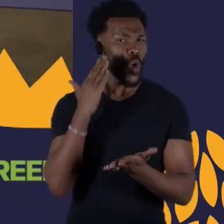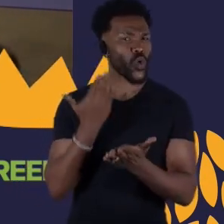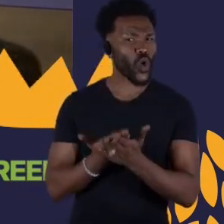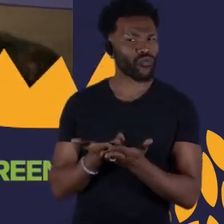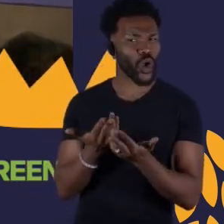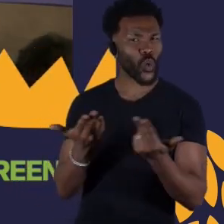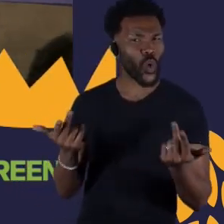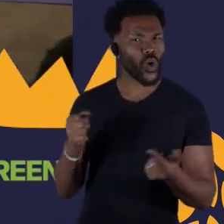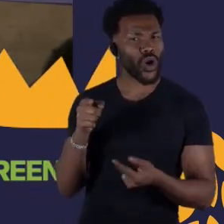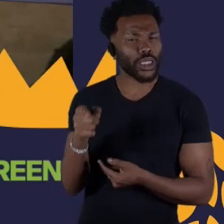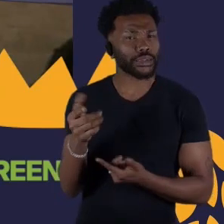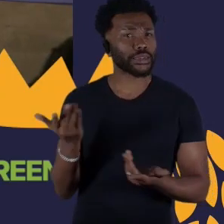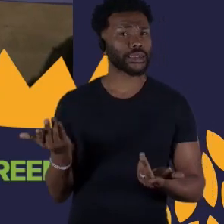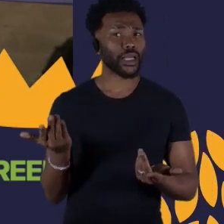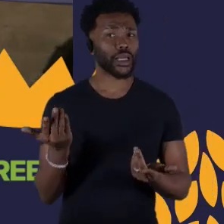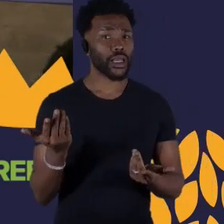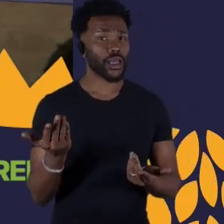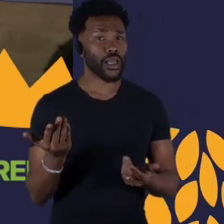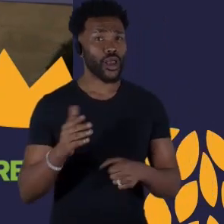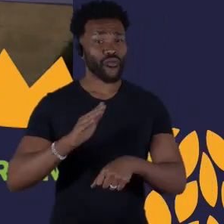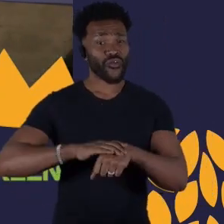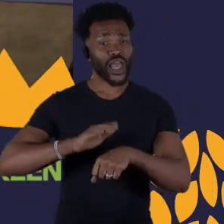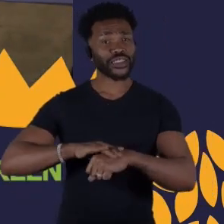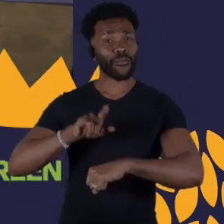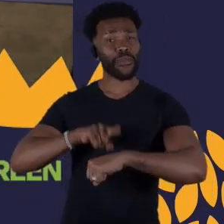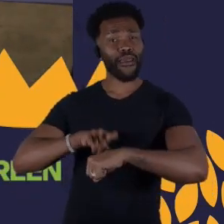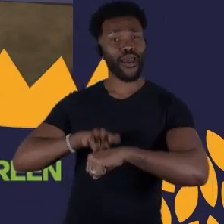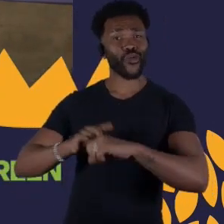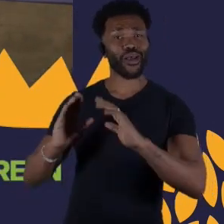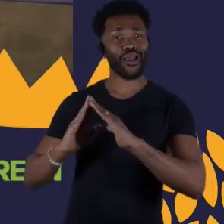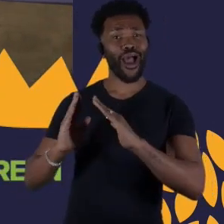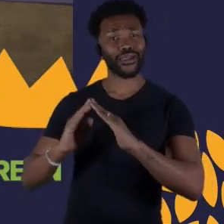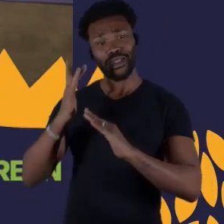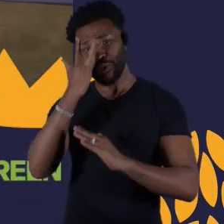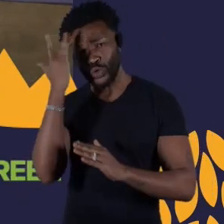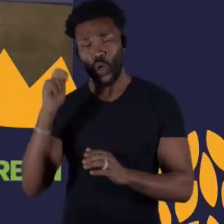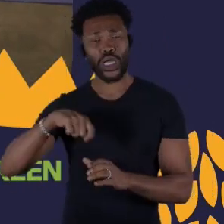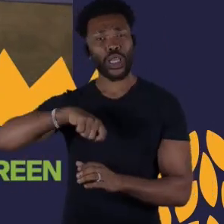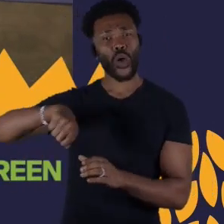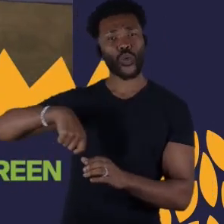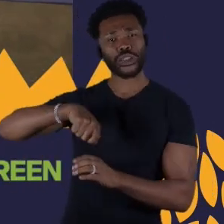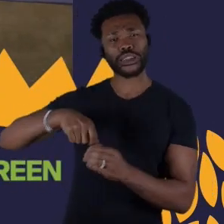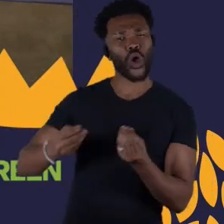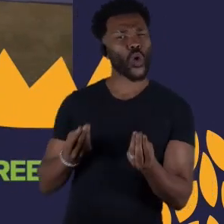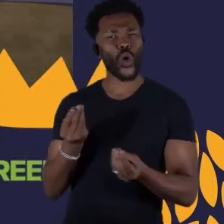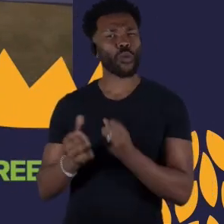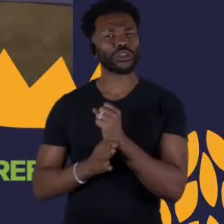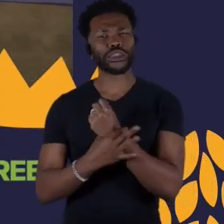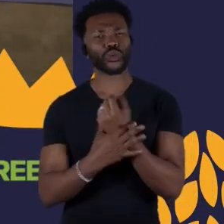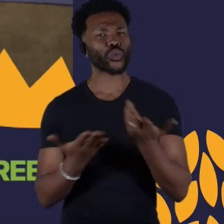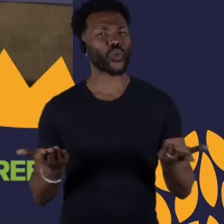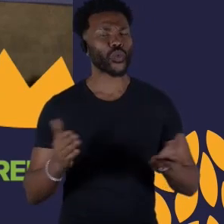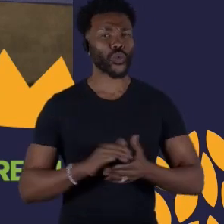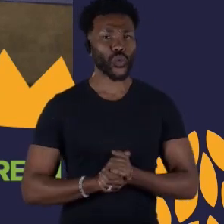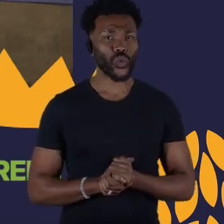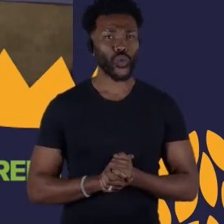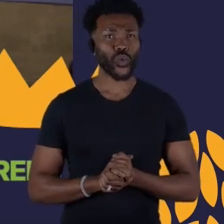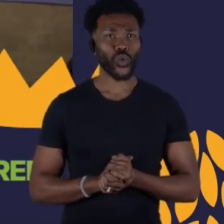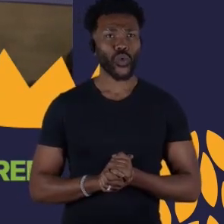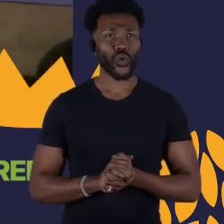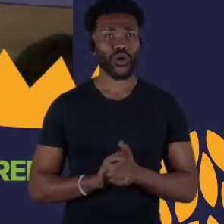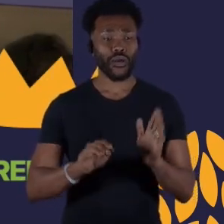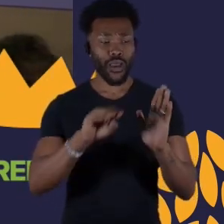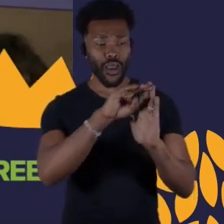alguma coisa que você ficou feito no banheiro da casa, na cozinha? Como é isso? Que não siga